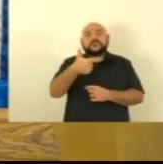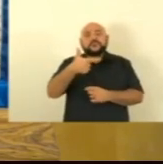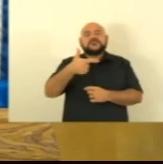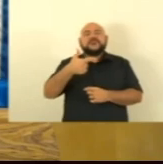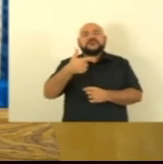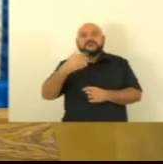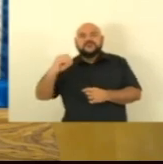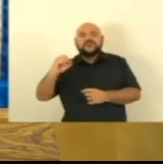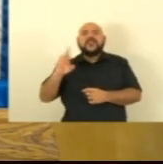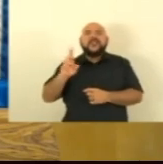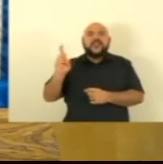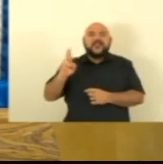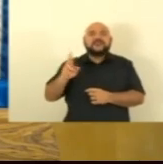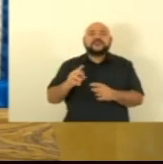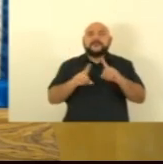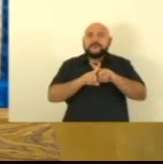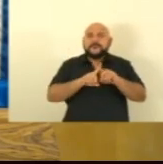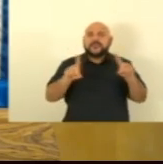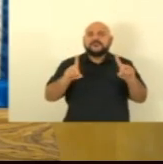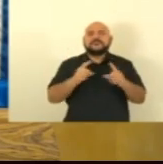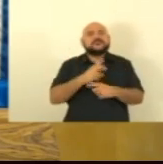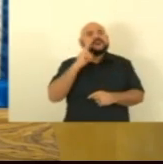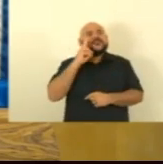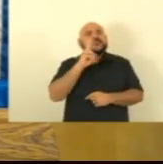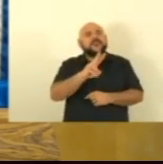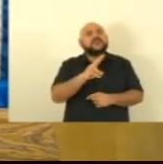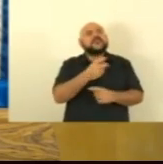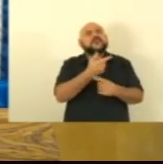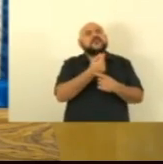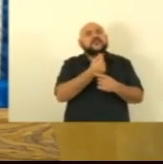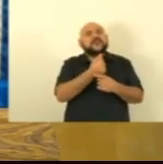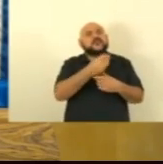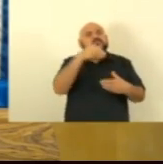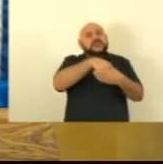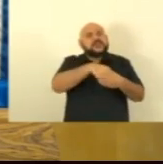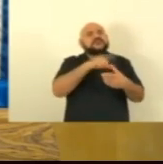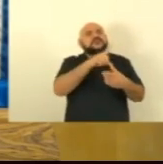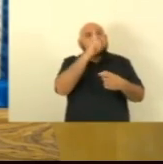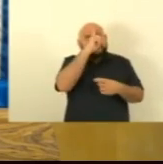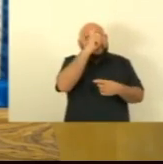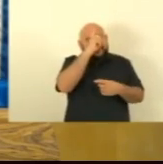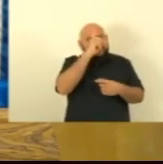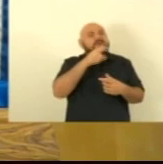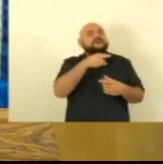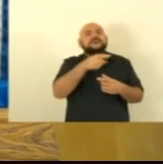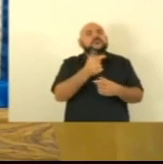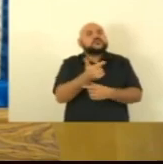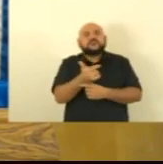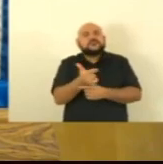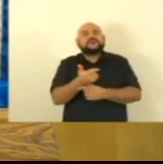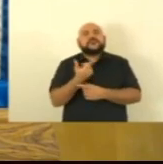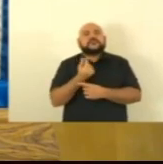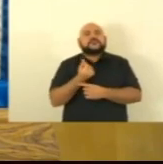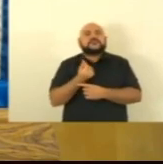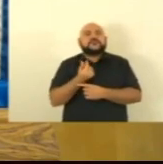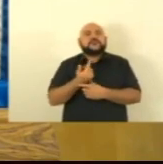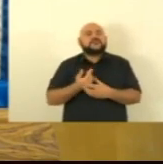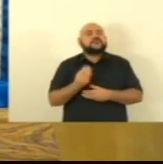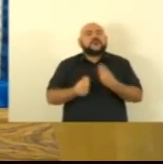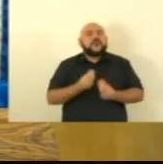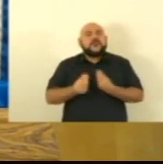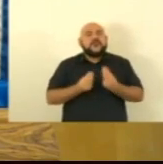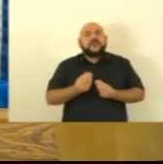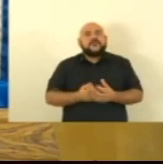nos cofres da Santa Casa, na conta do particular, não adentrou nenhum centavo. Pelo que nós